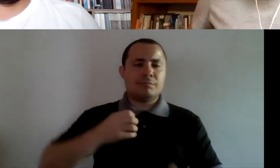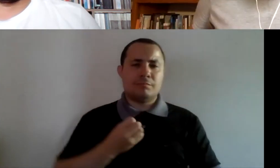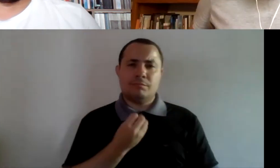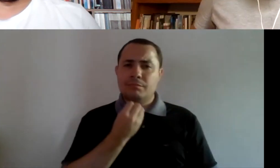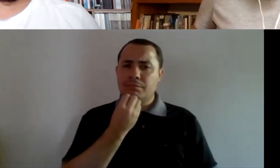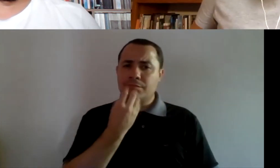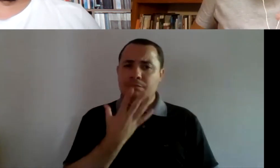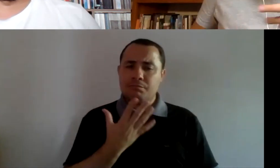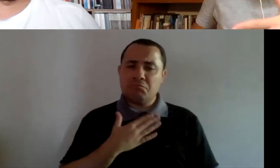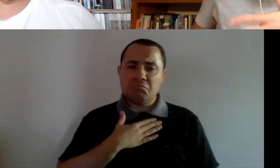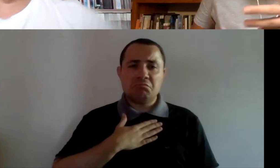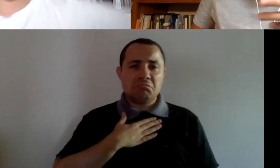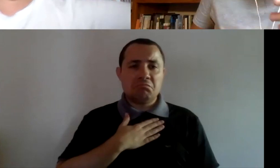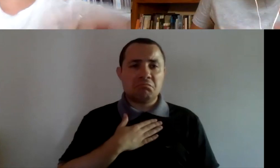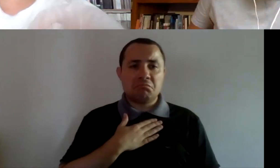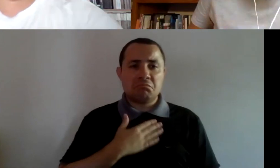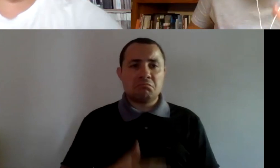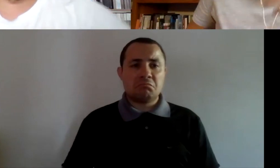é algo que